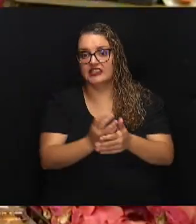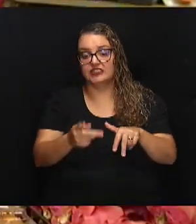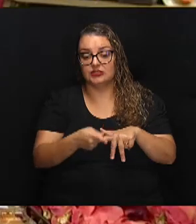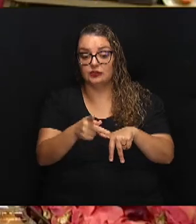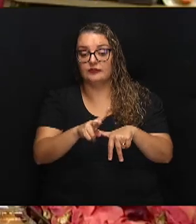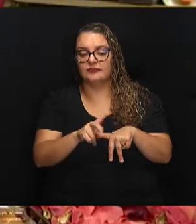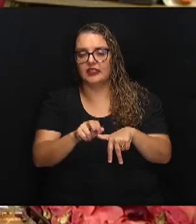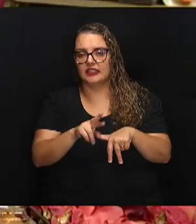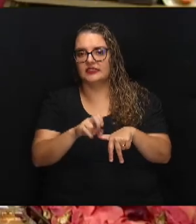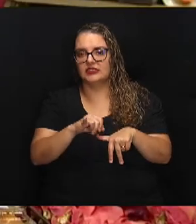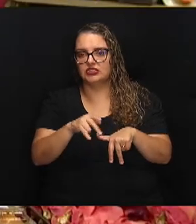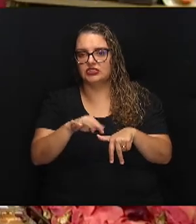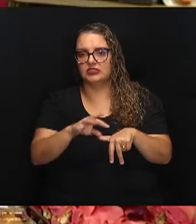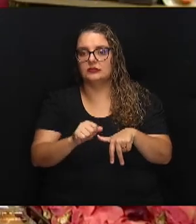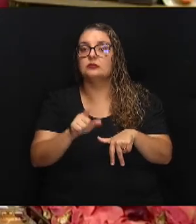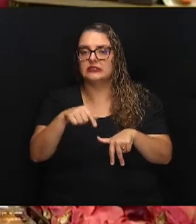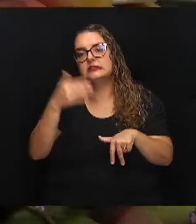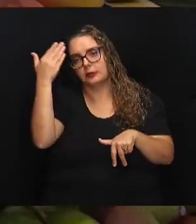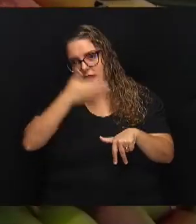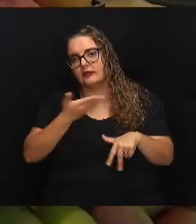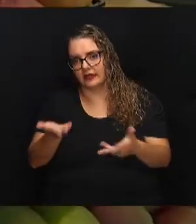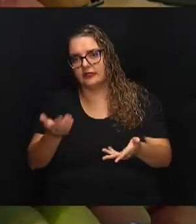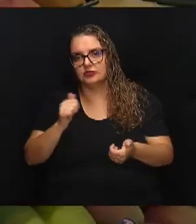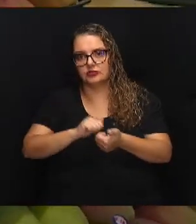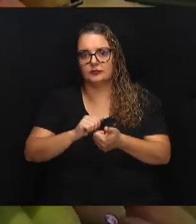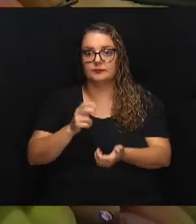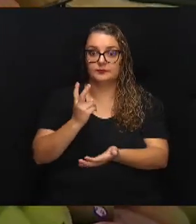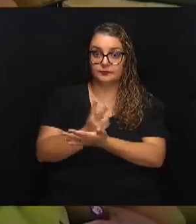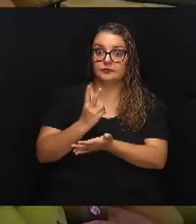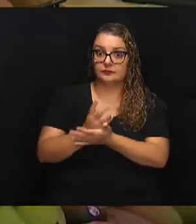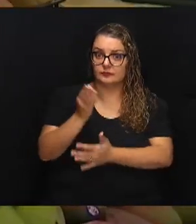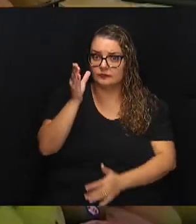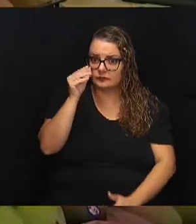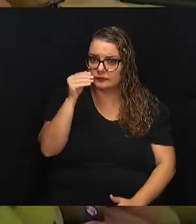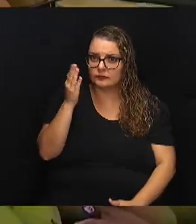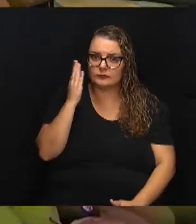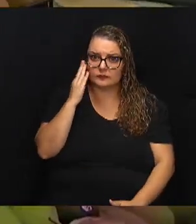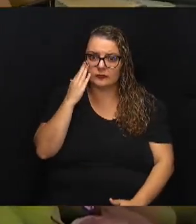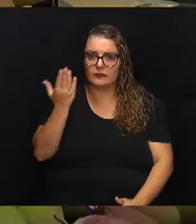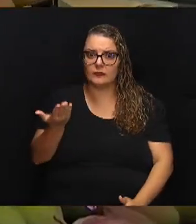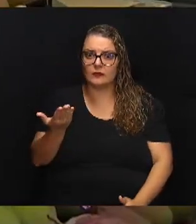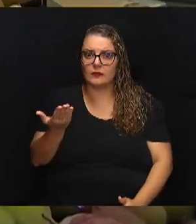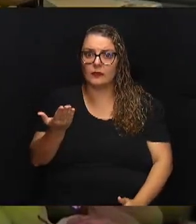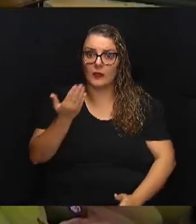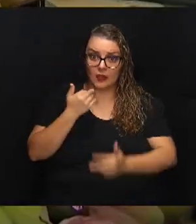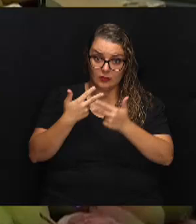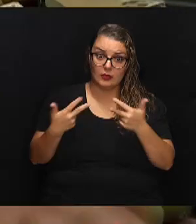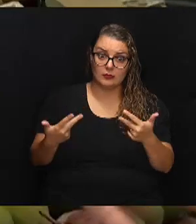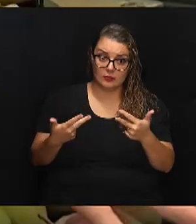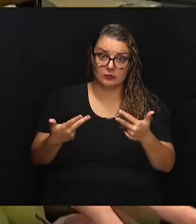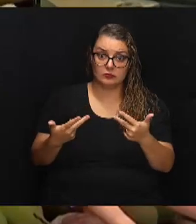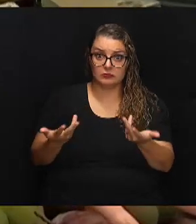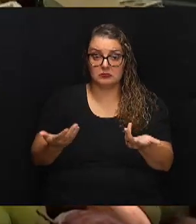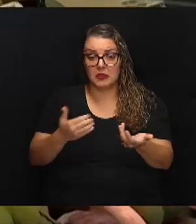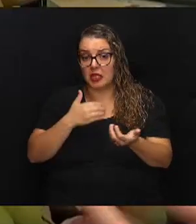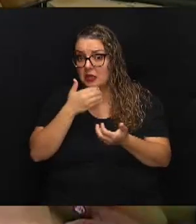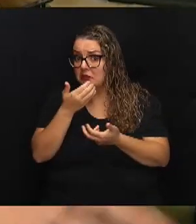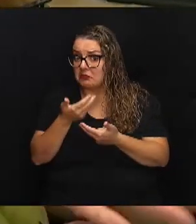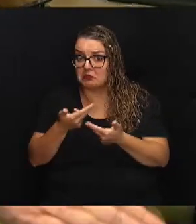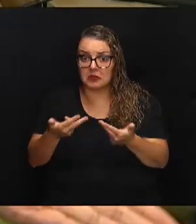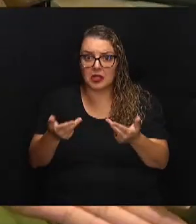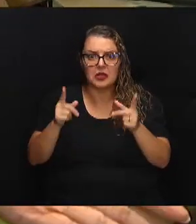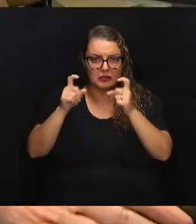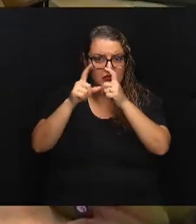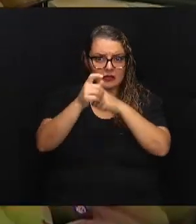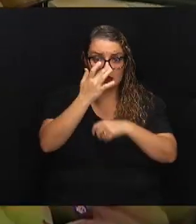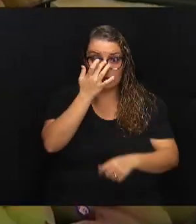mas é poder aferir aquele frescor e qualidade. Eu sempre tinha curiosidade de saber de onde vem os alimentos, mas a fruta é difícil,